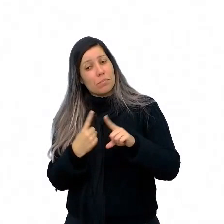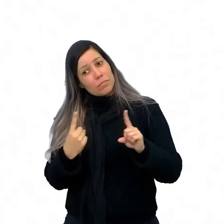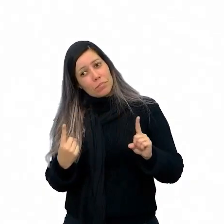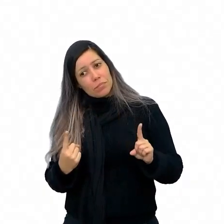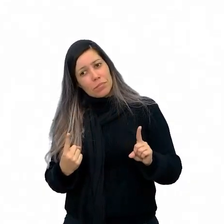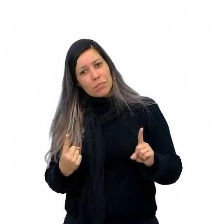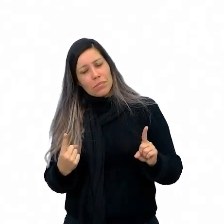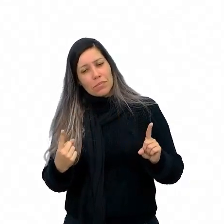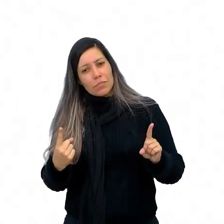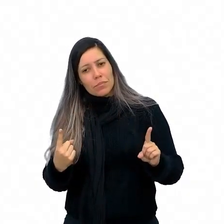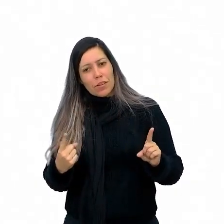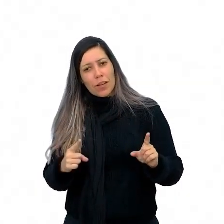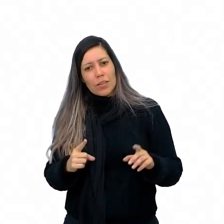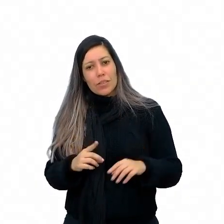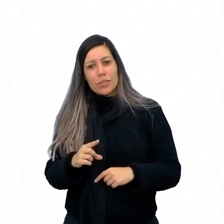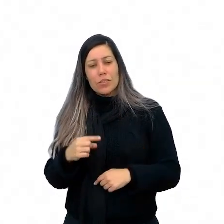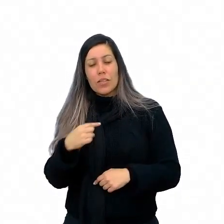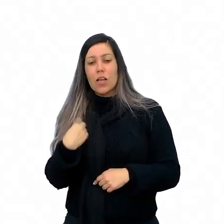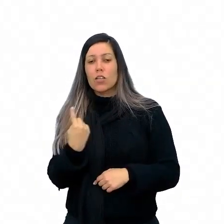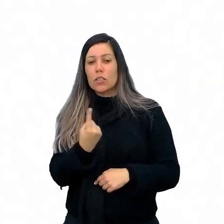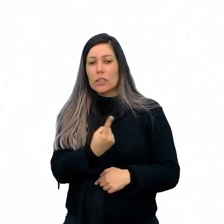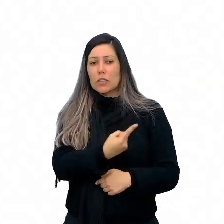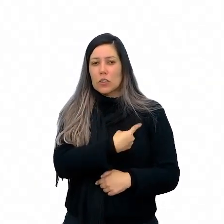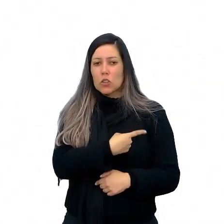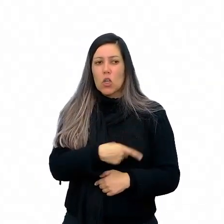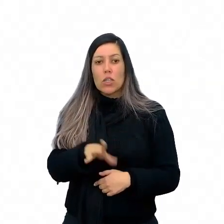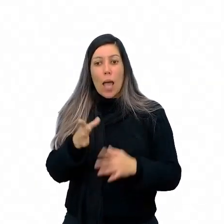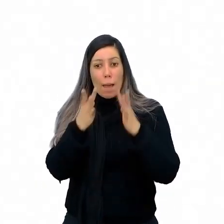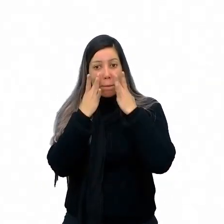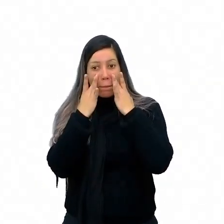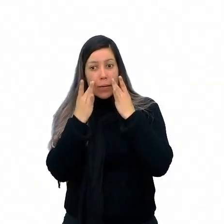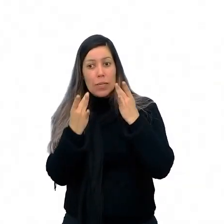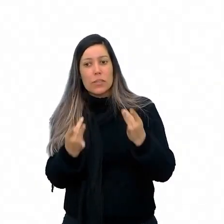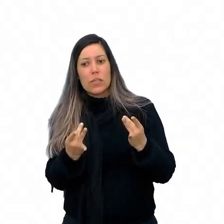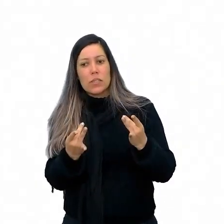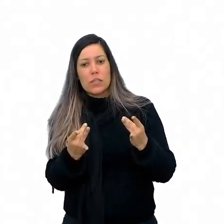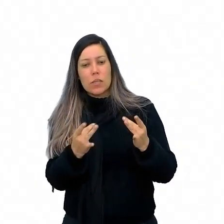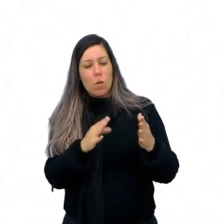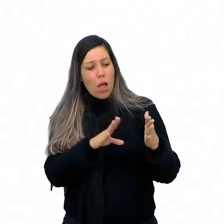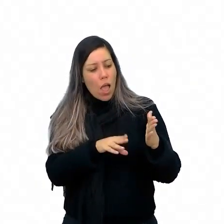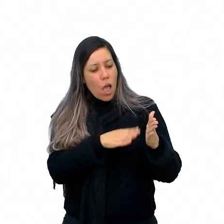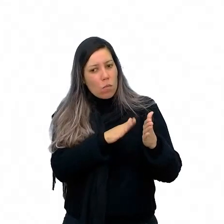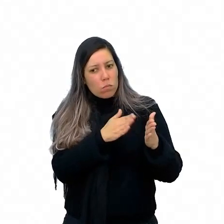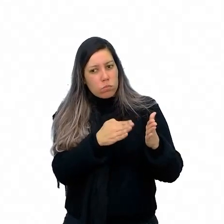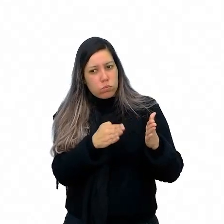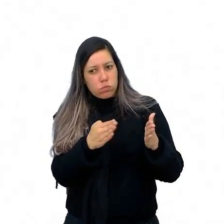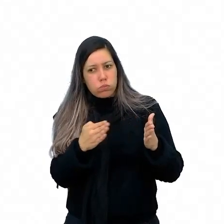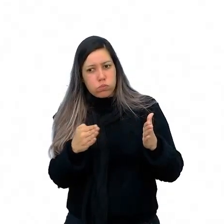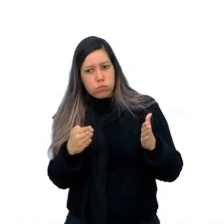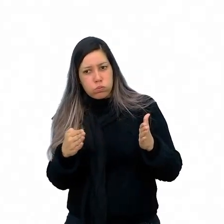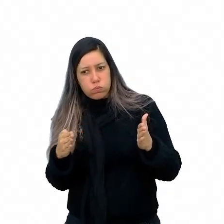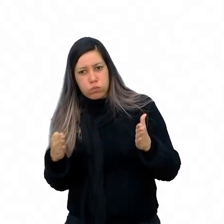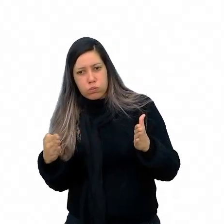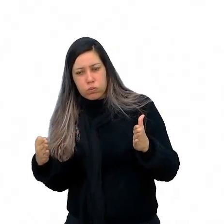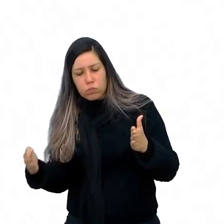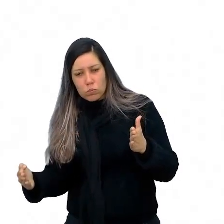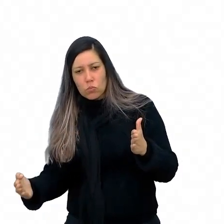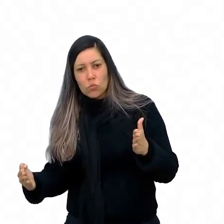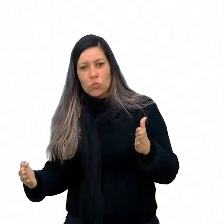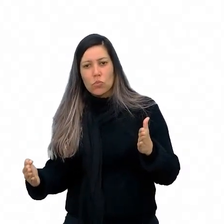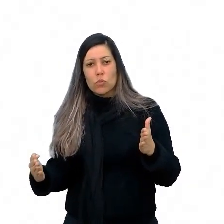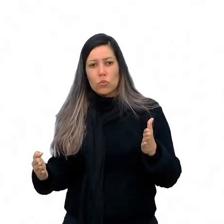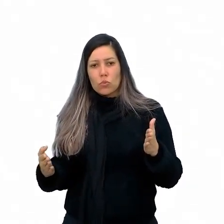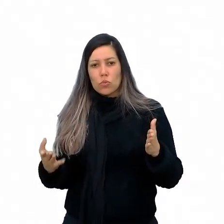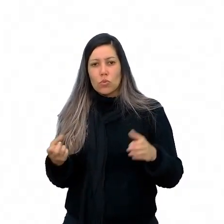mas nós vamos nos atentar a essa sequência de atividades e a esta série, no